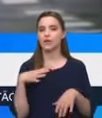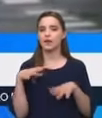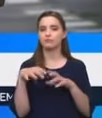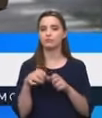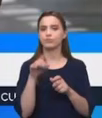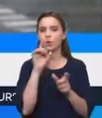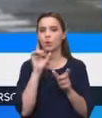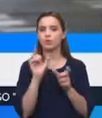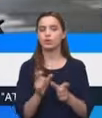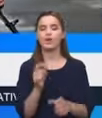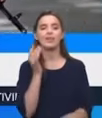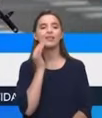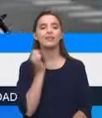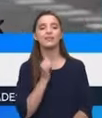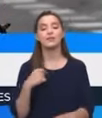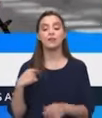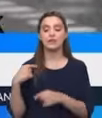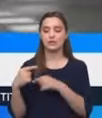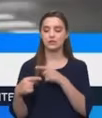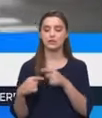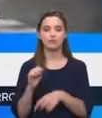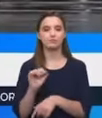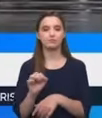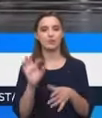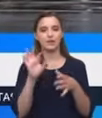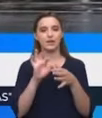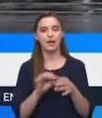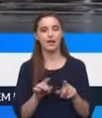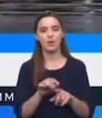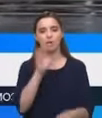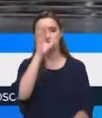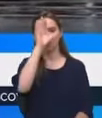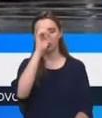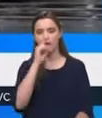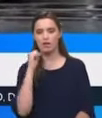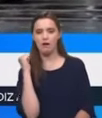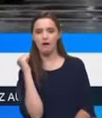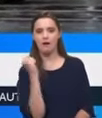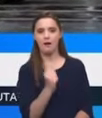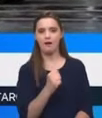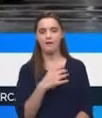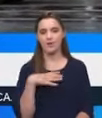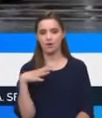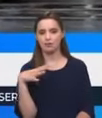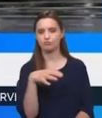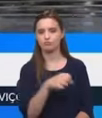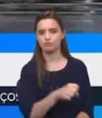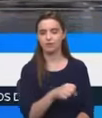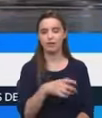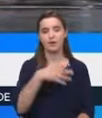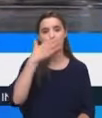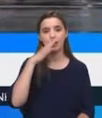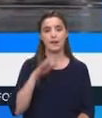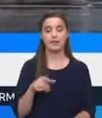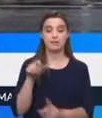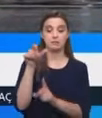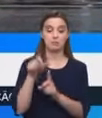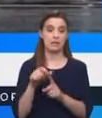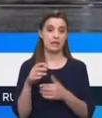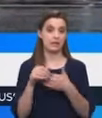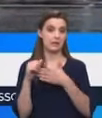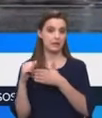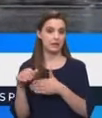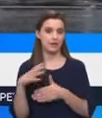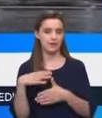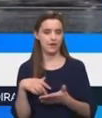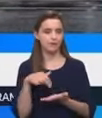tentativa tradicional de golpe de Estado. Aqui, fundamentalmente, parece que Prigozhino está a querer marcar uma posição, de uma forma particularmente